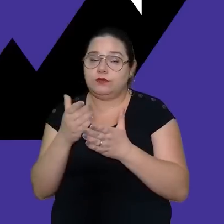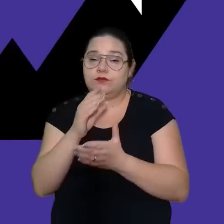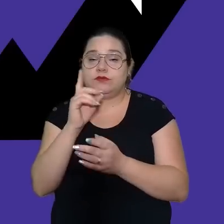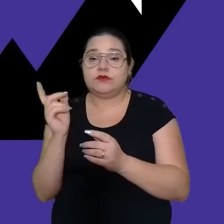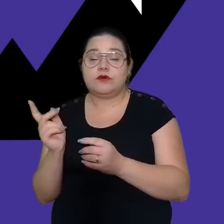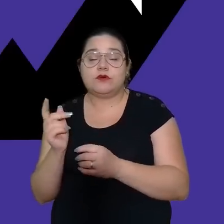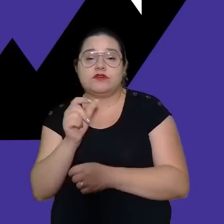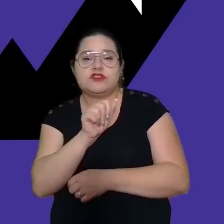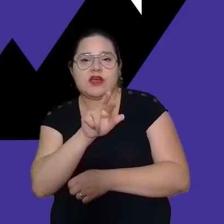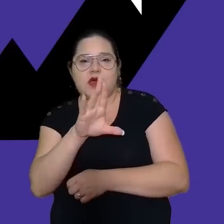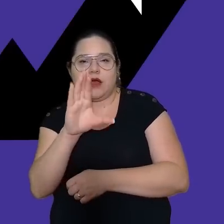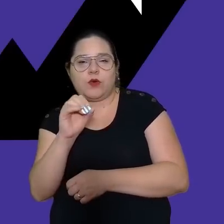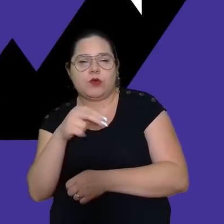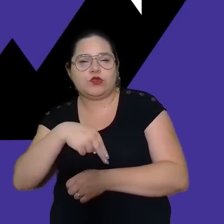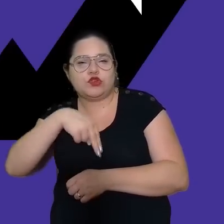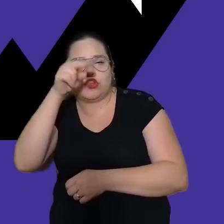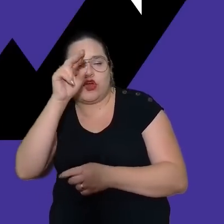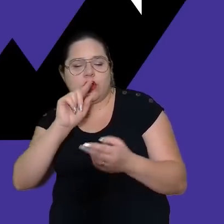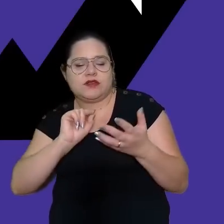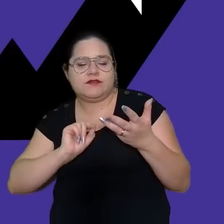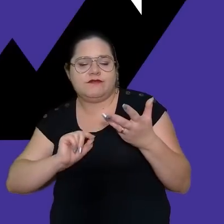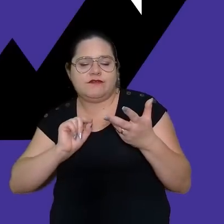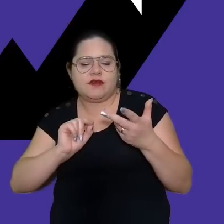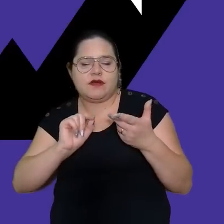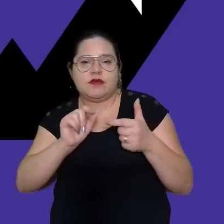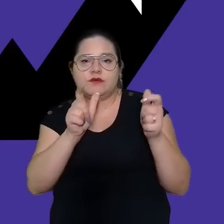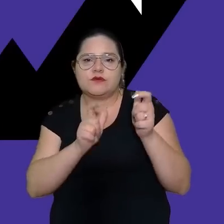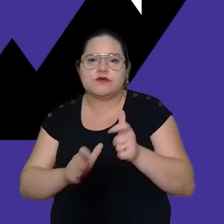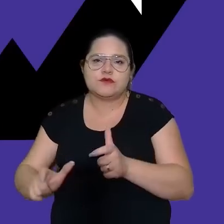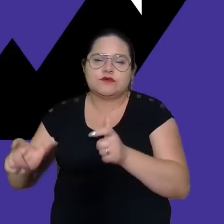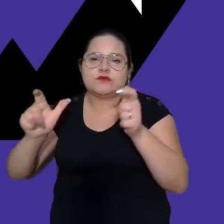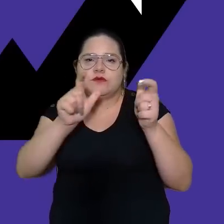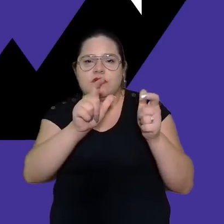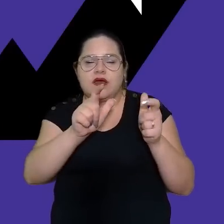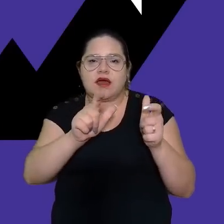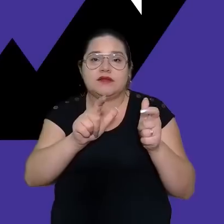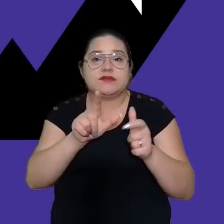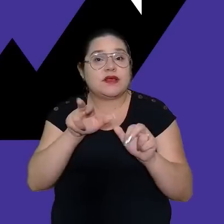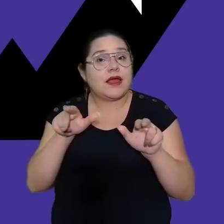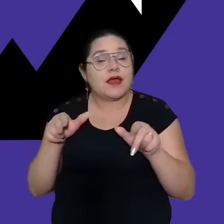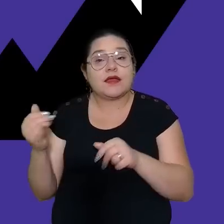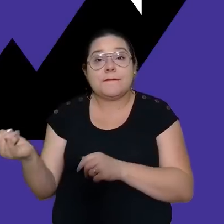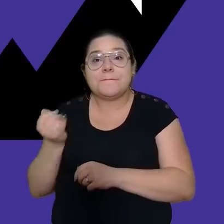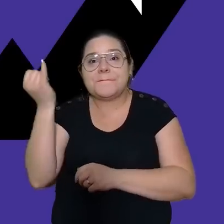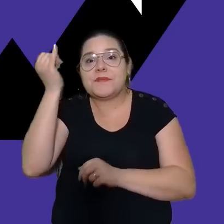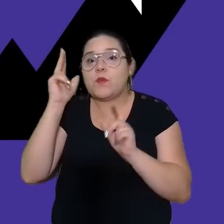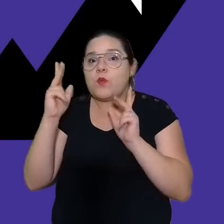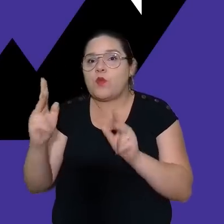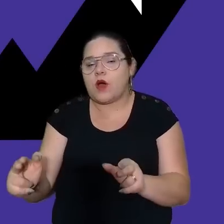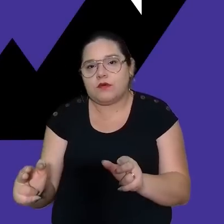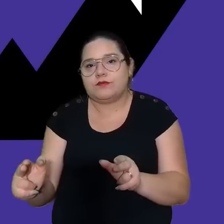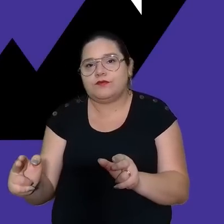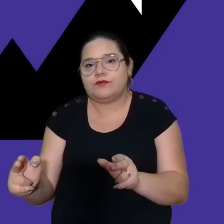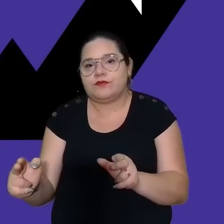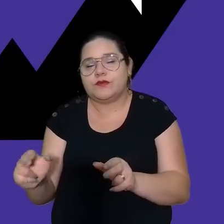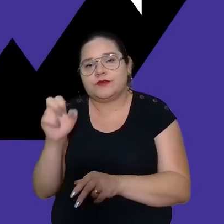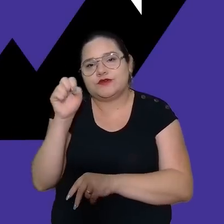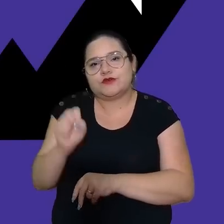Miritituba, Barcarena, Itaqui, é tão importante quanto o Arco Sul do